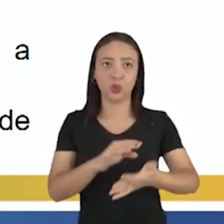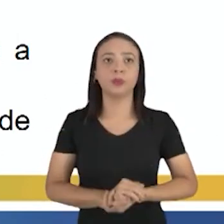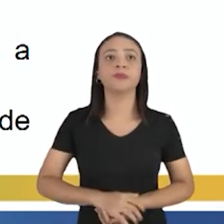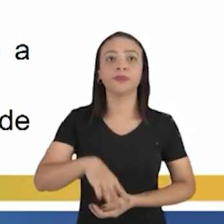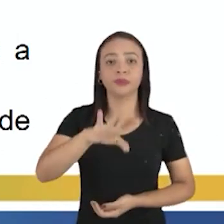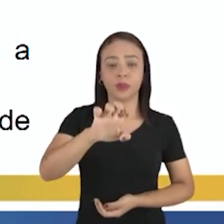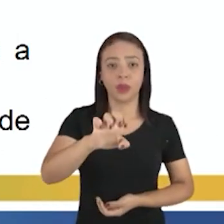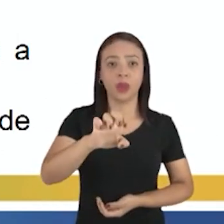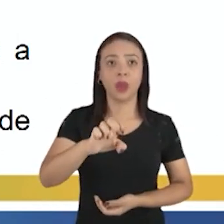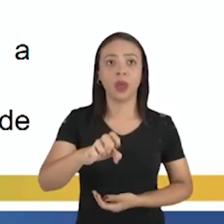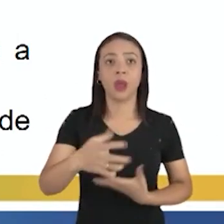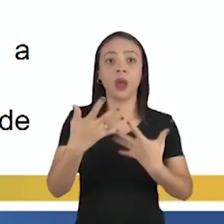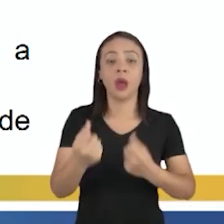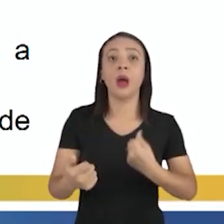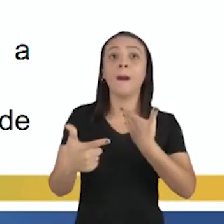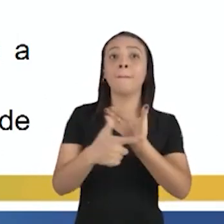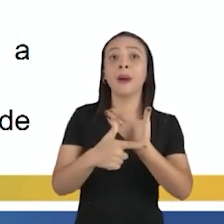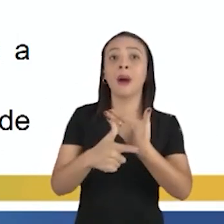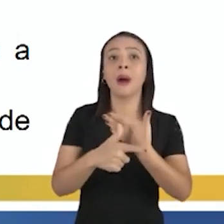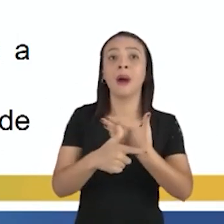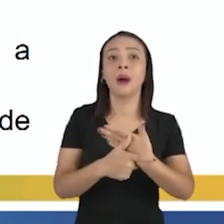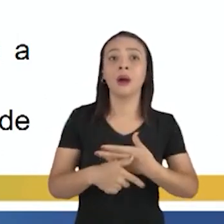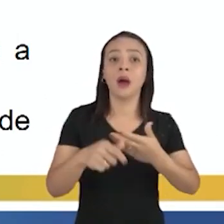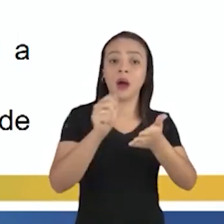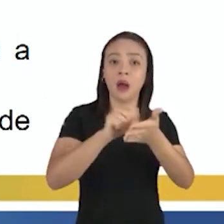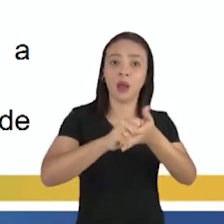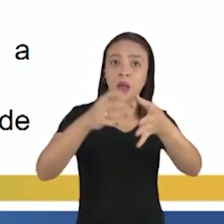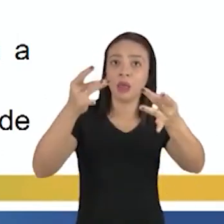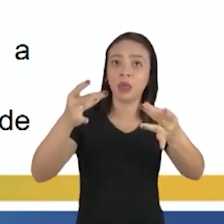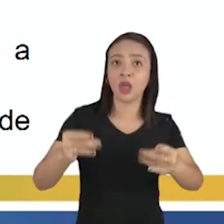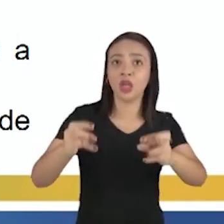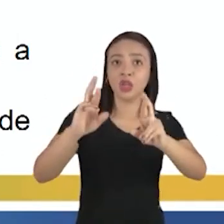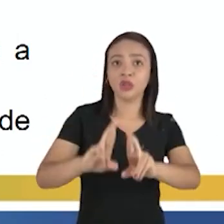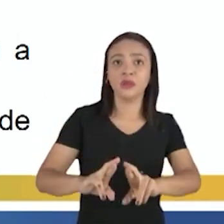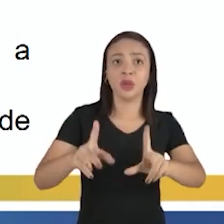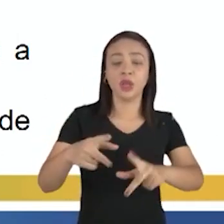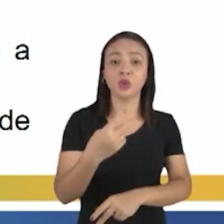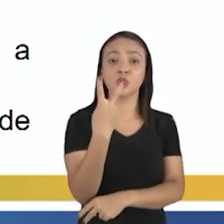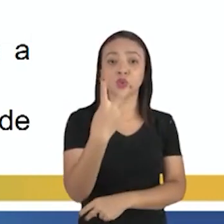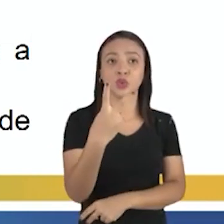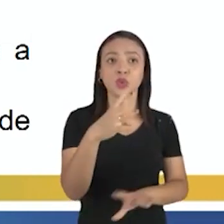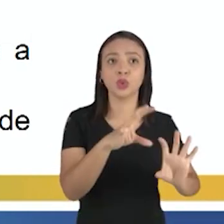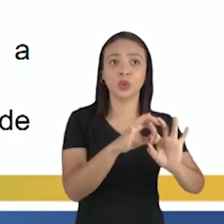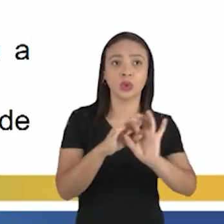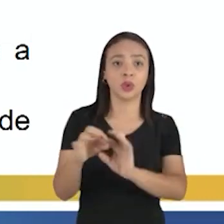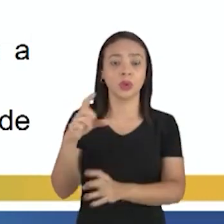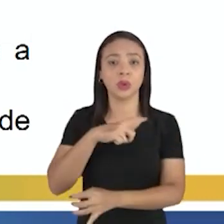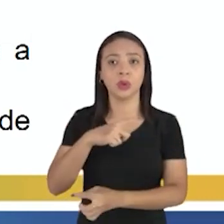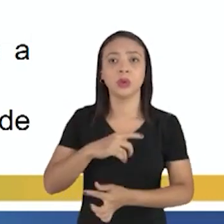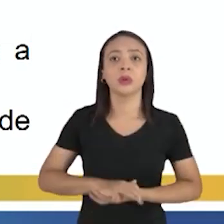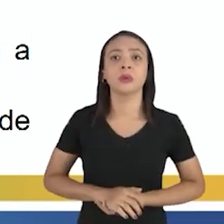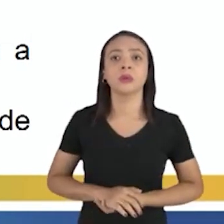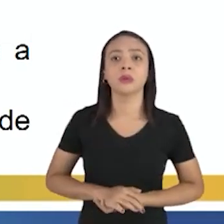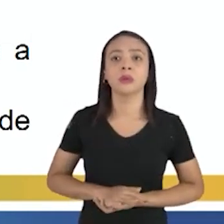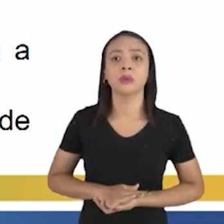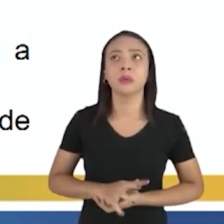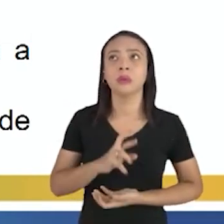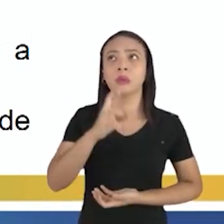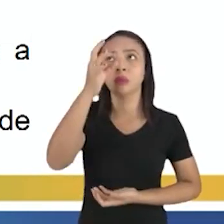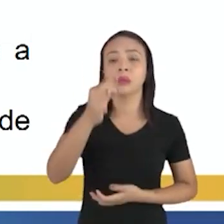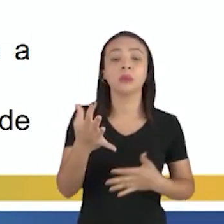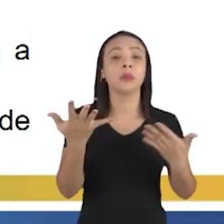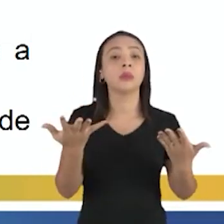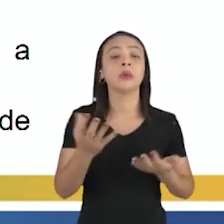E. Assume funções discursivas distintas nos 2 contextos de uso. Qual a alternativa